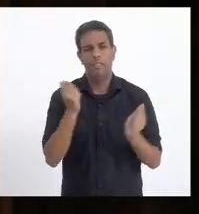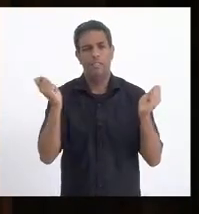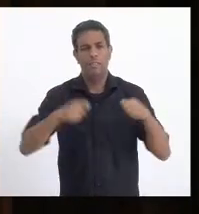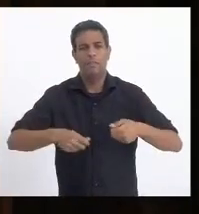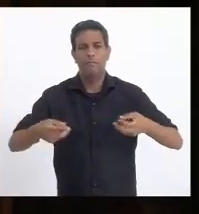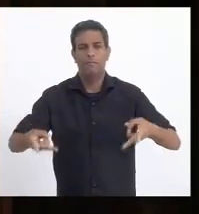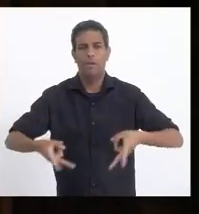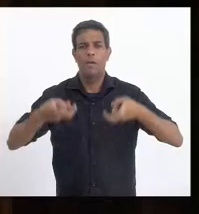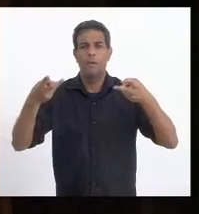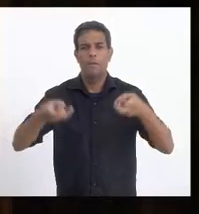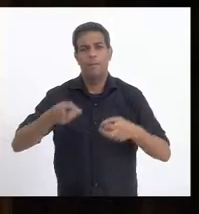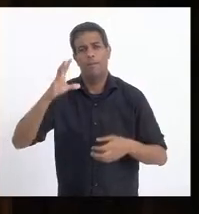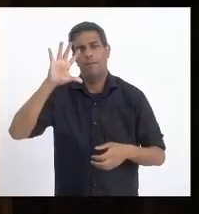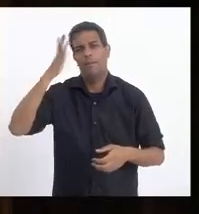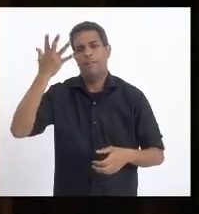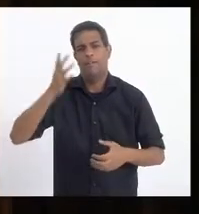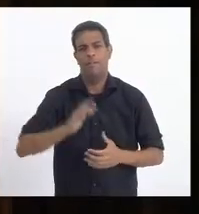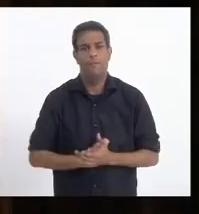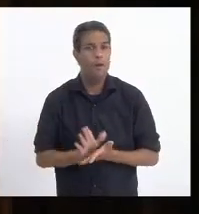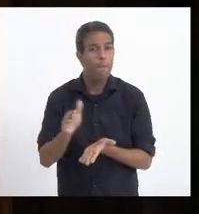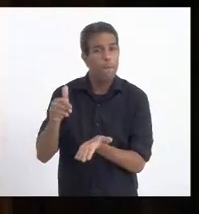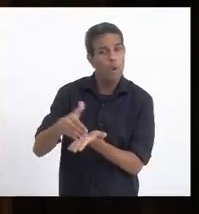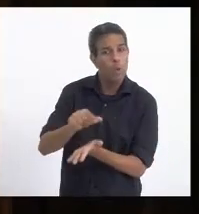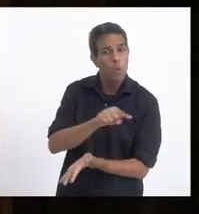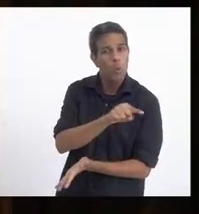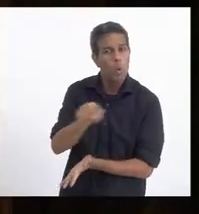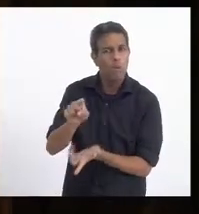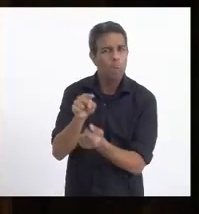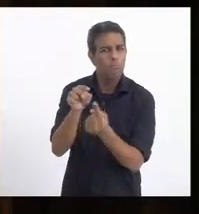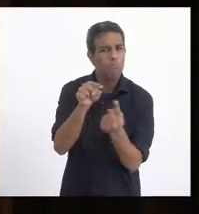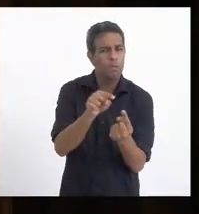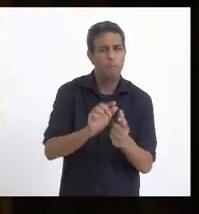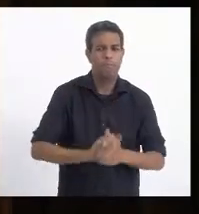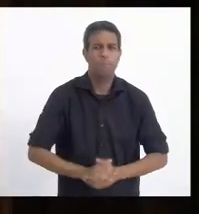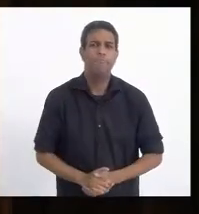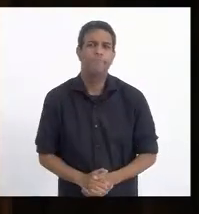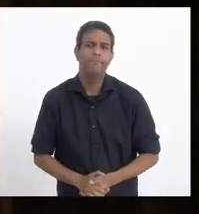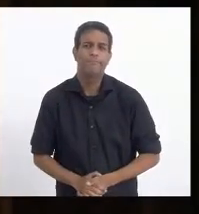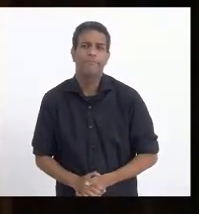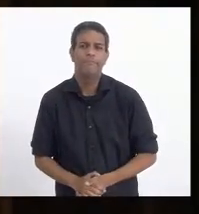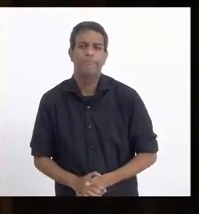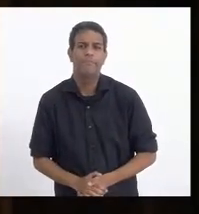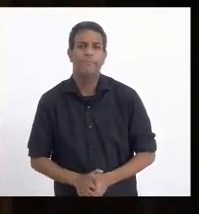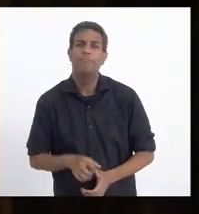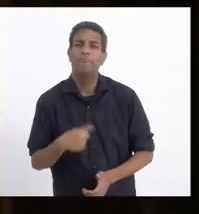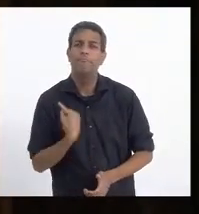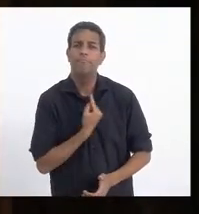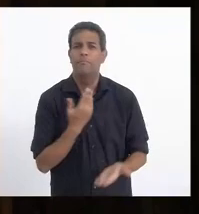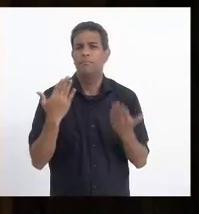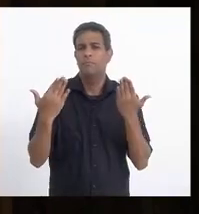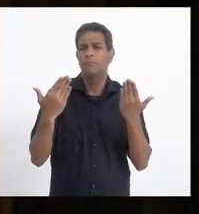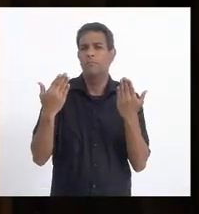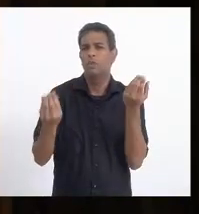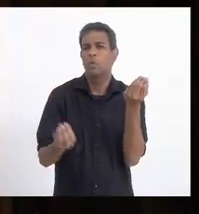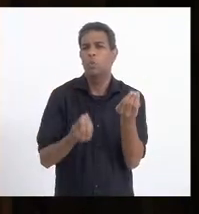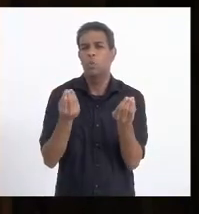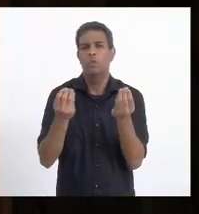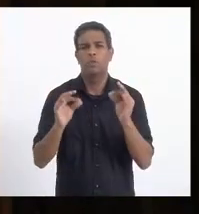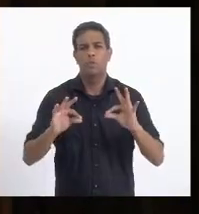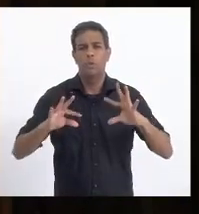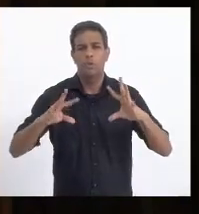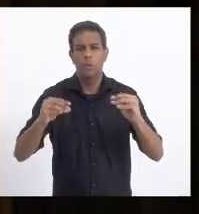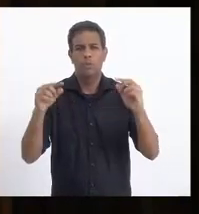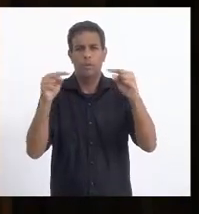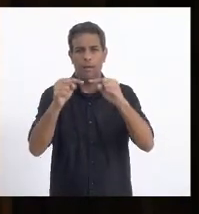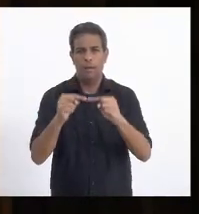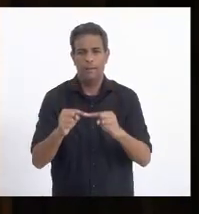tem que debruçar para resolver e por último e por último é para levar o regime de recuperação